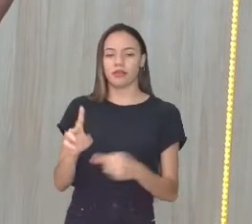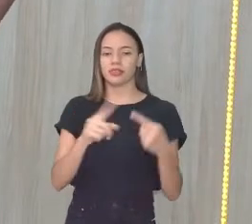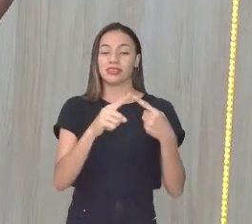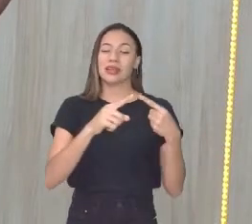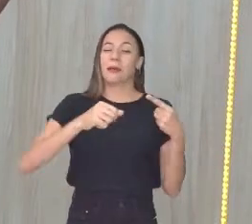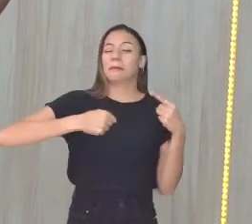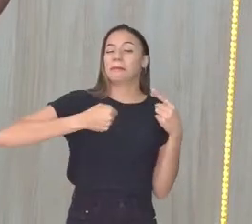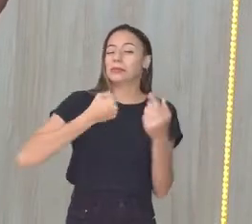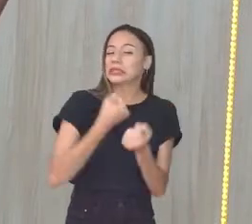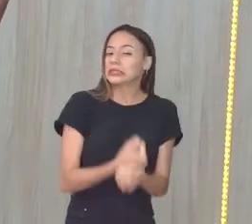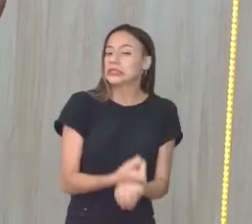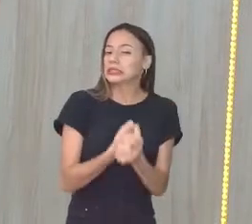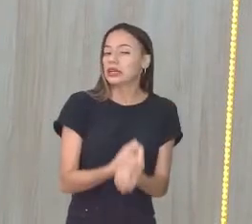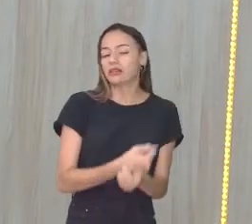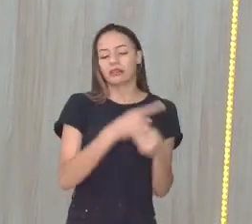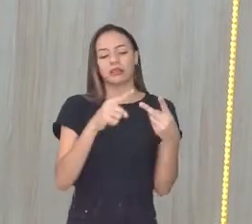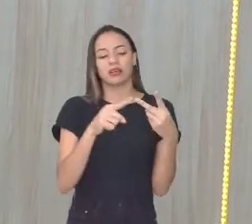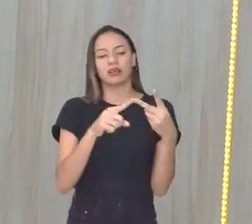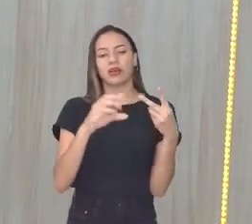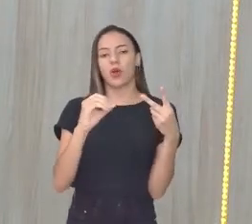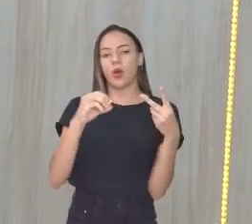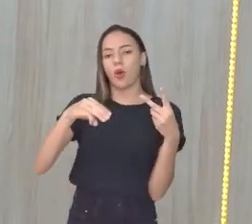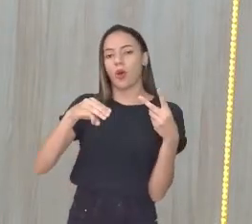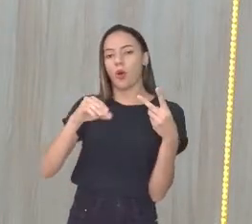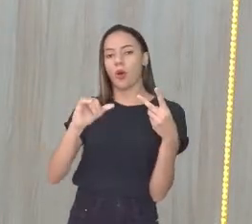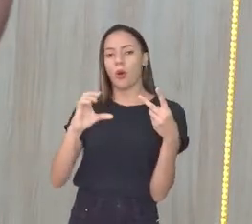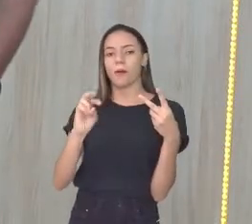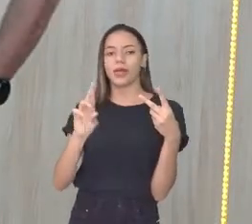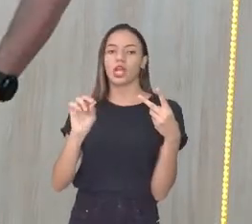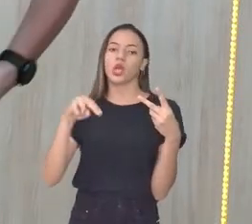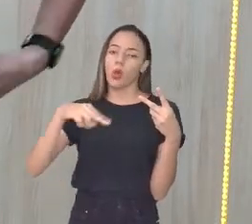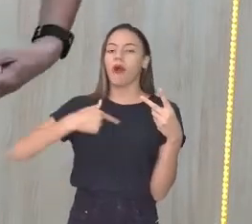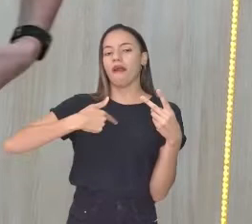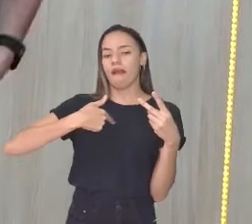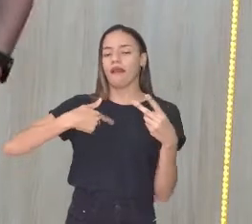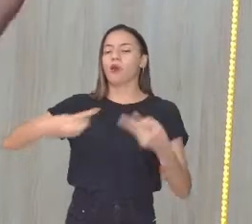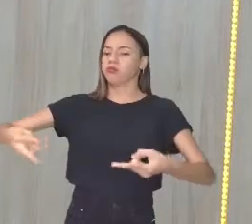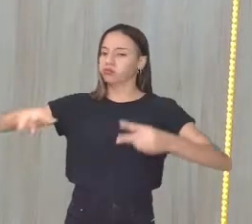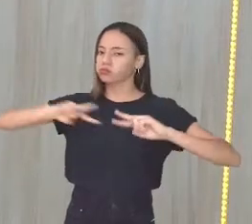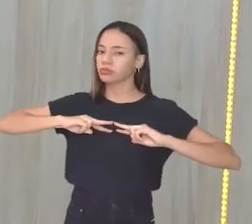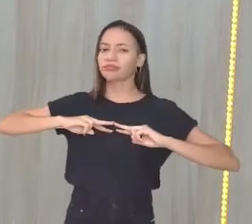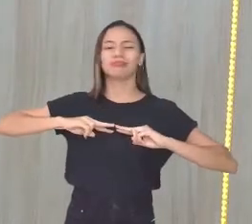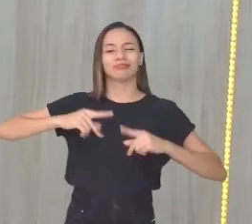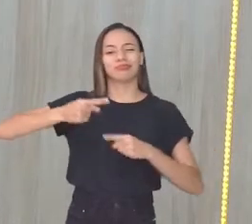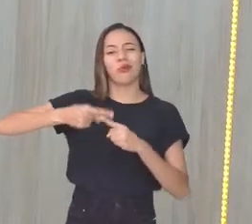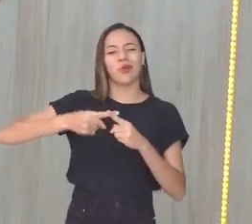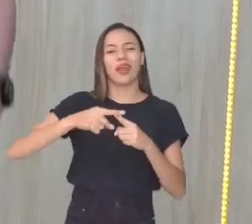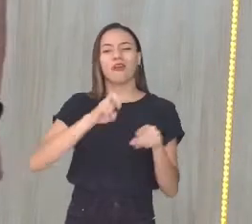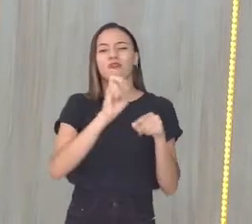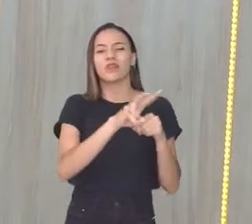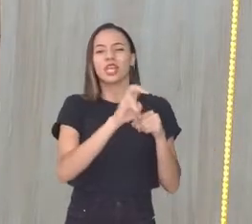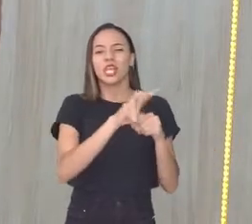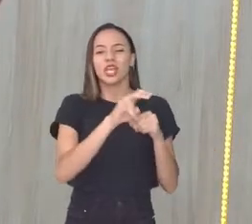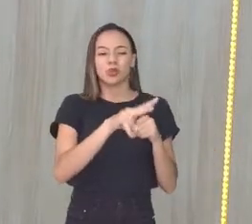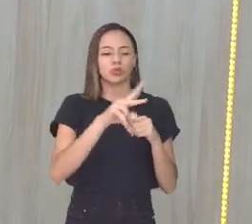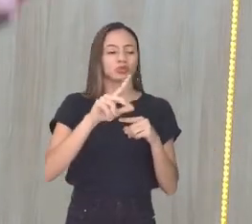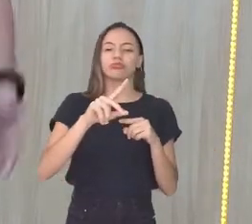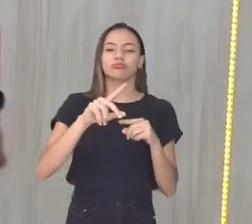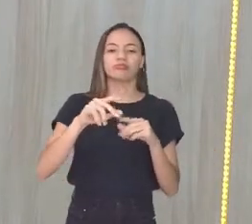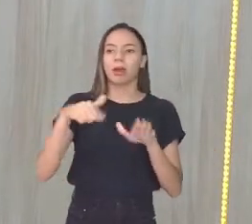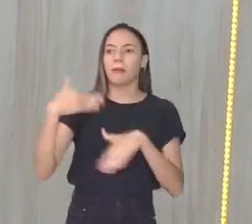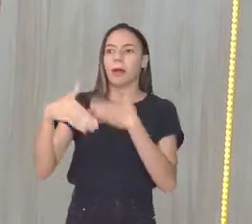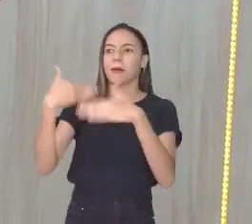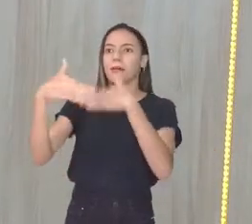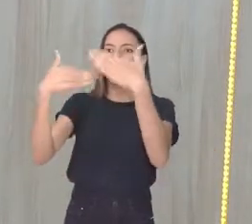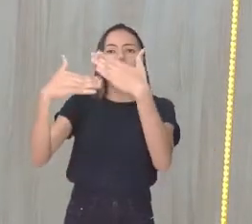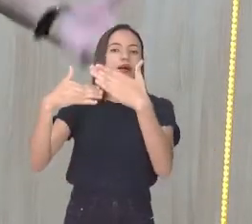foi essa variante aí, a Ômicron, né? Que a gente teve algumas variantes. Como é um vírus que ele vai sofrendo mutações, então... todo ano tem